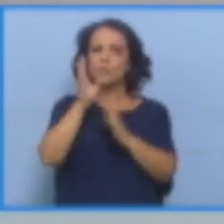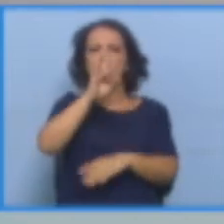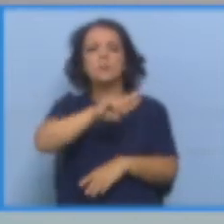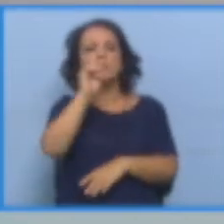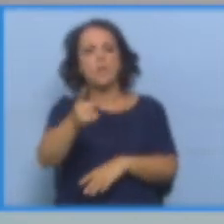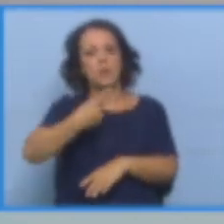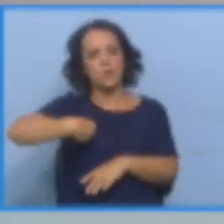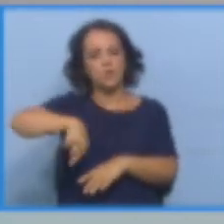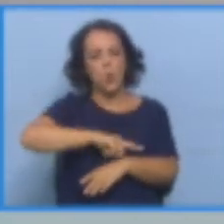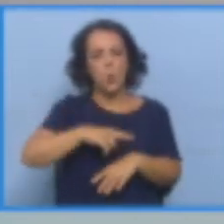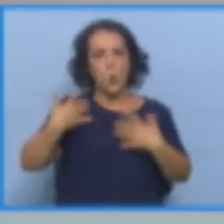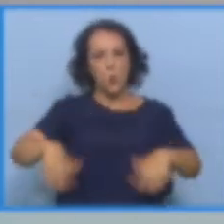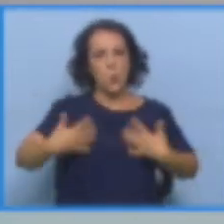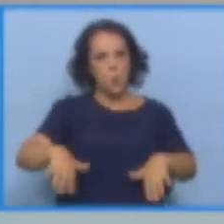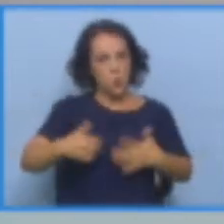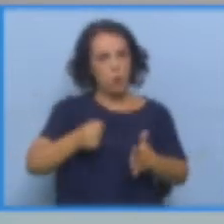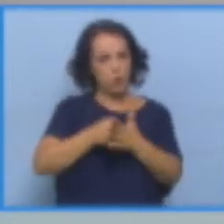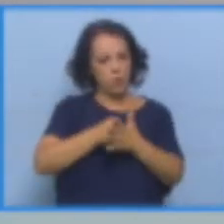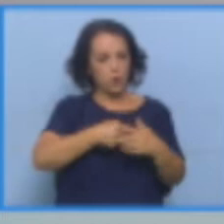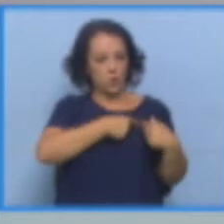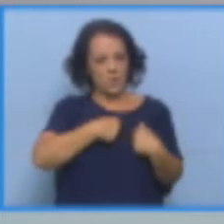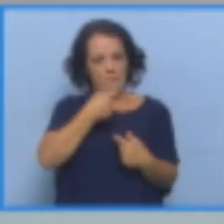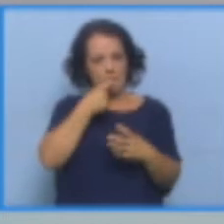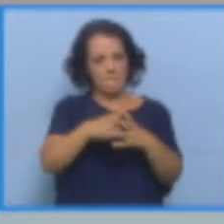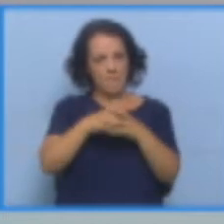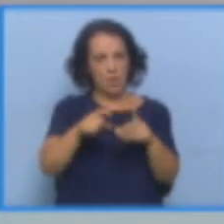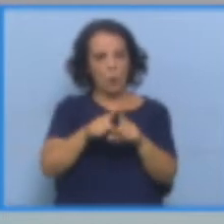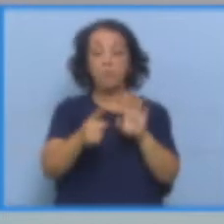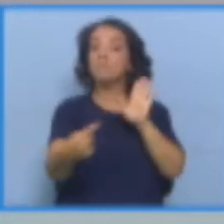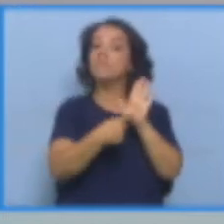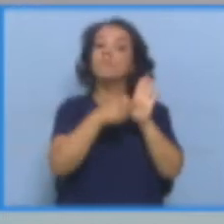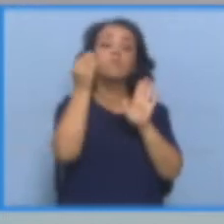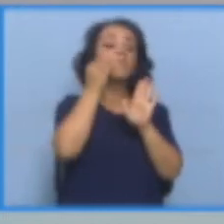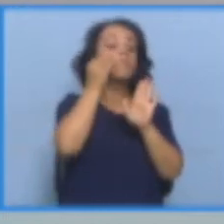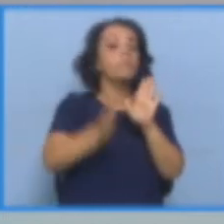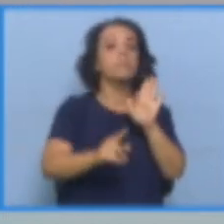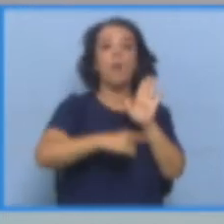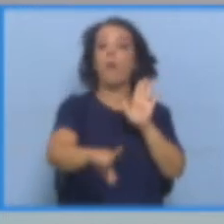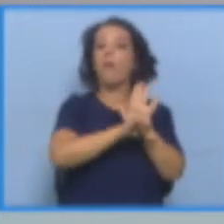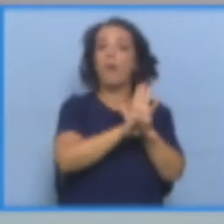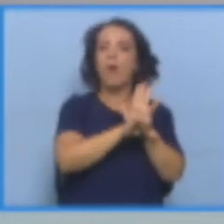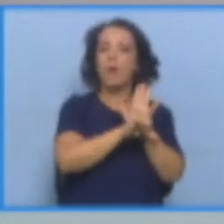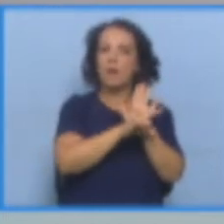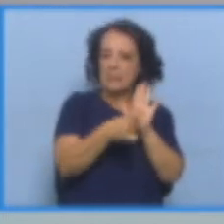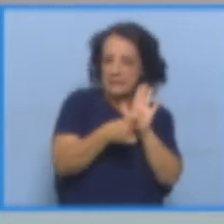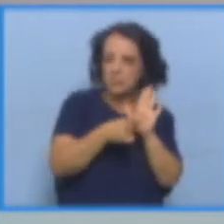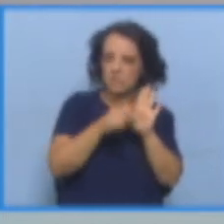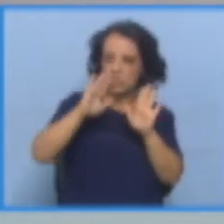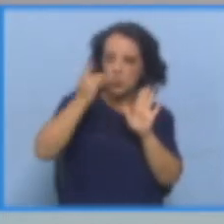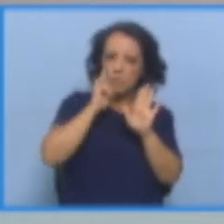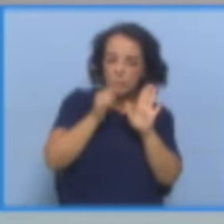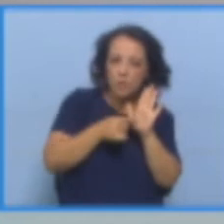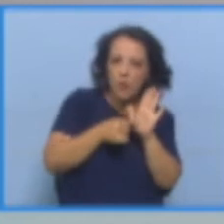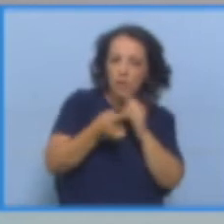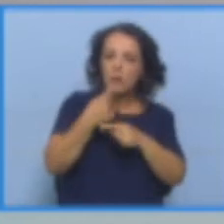ser duros de coração e a fazer da lei o critério último e não perceber que a proposta que Jesus